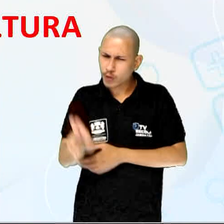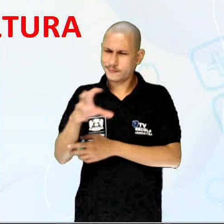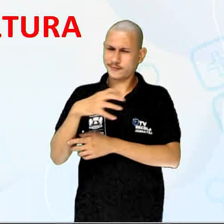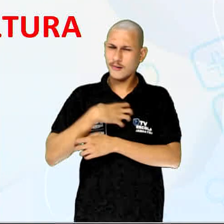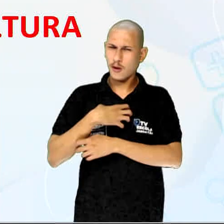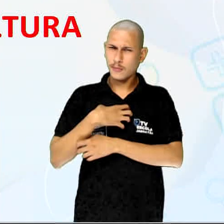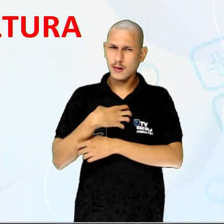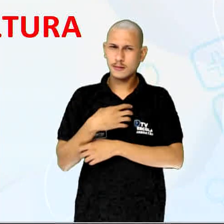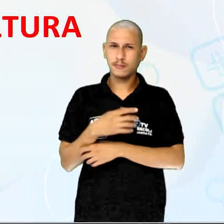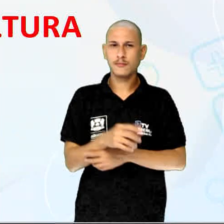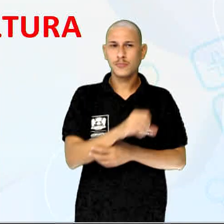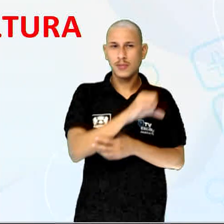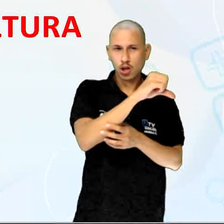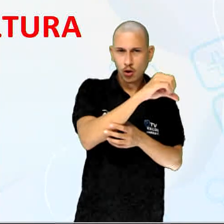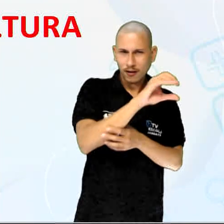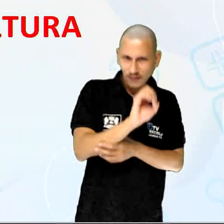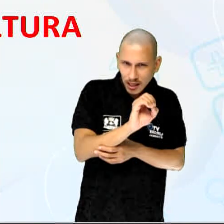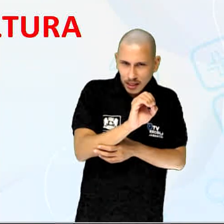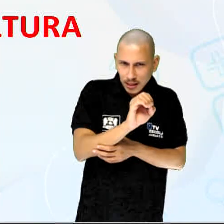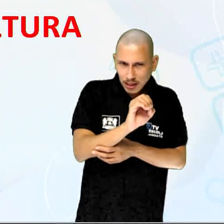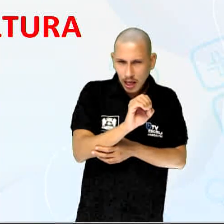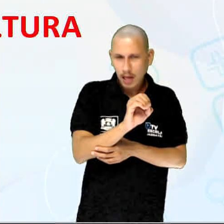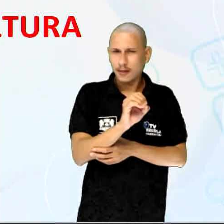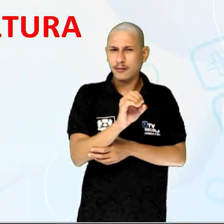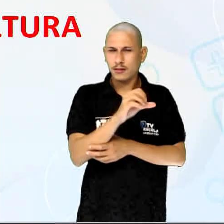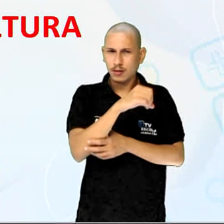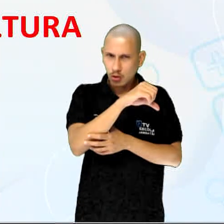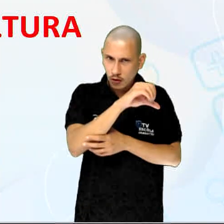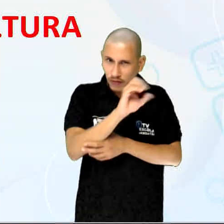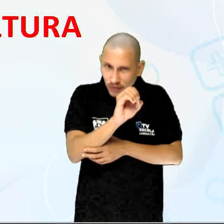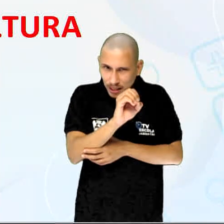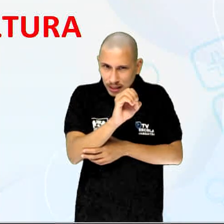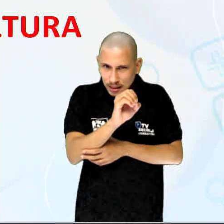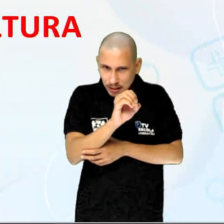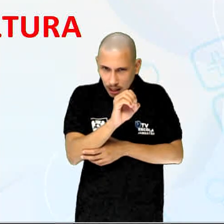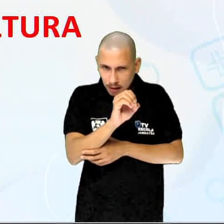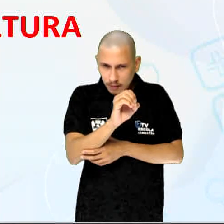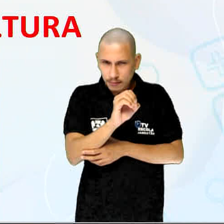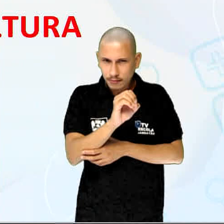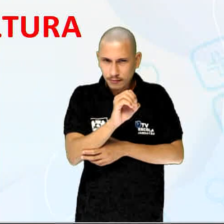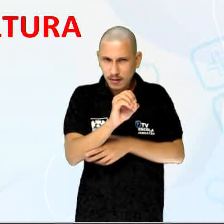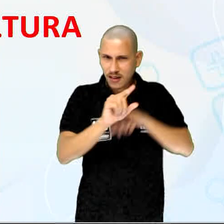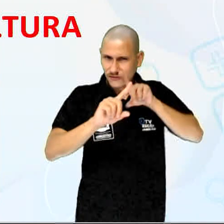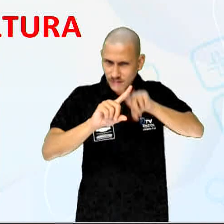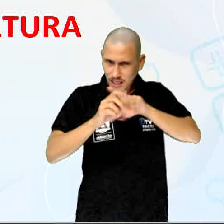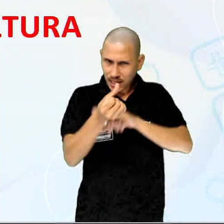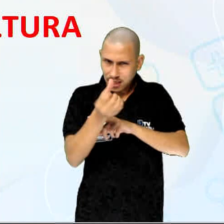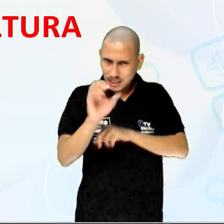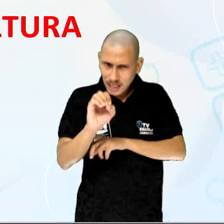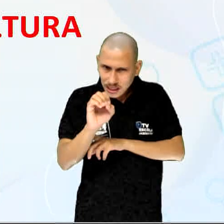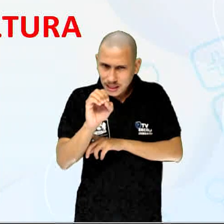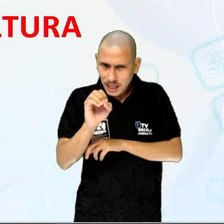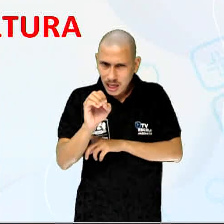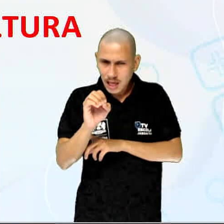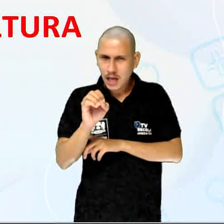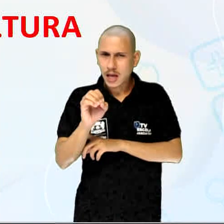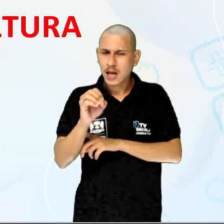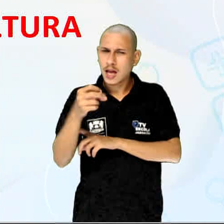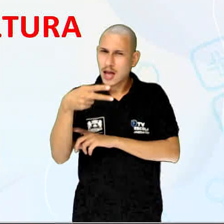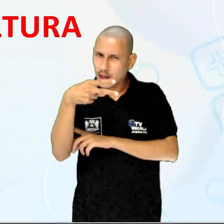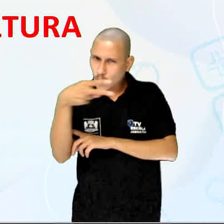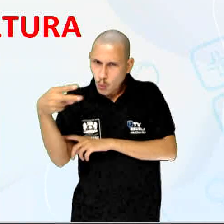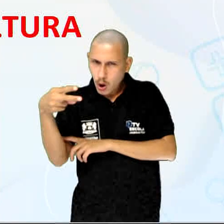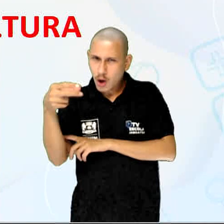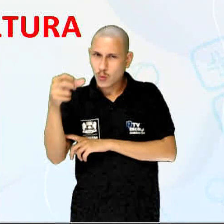fórmula, né? Base 90, altura 60, então a área dele vai ser 90 vezes 60, e 90 vezes 60